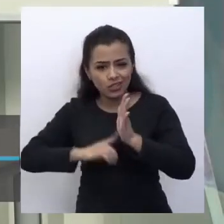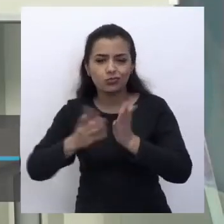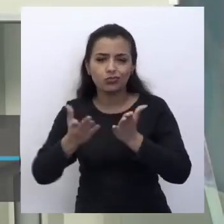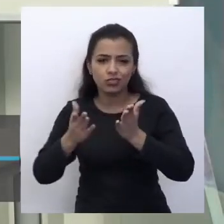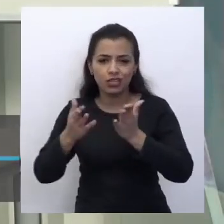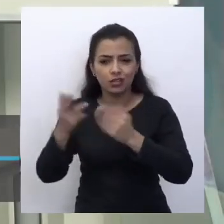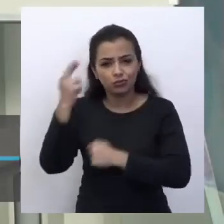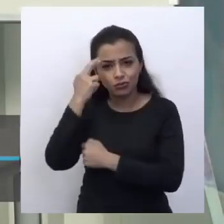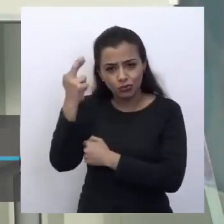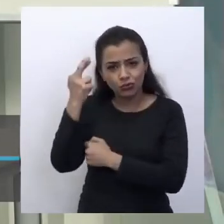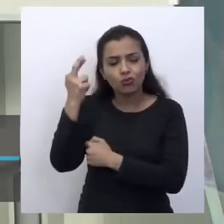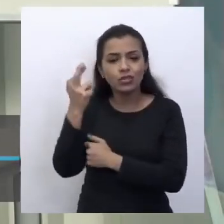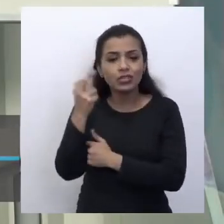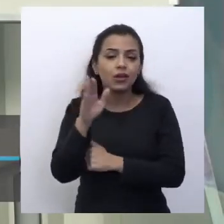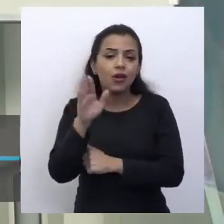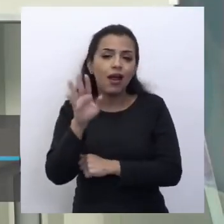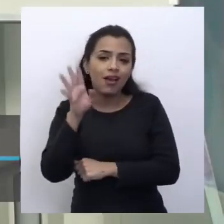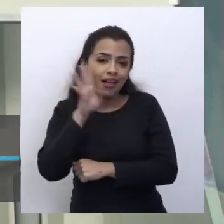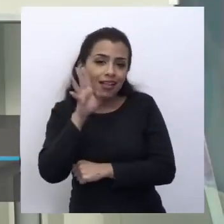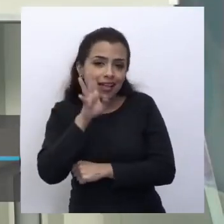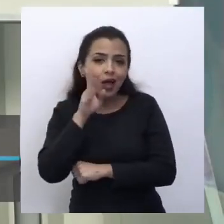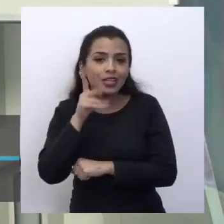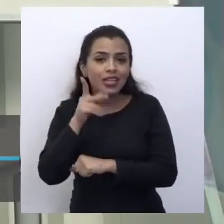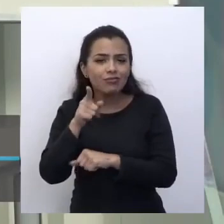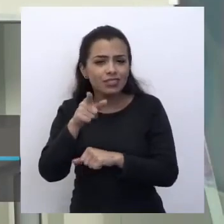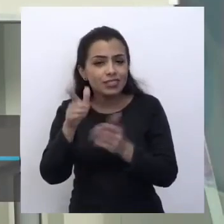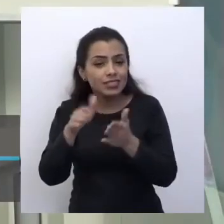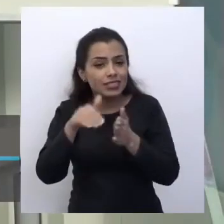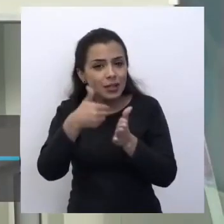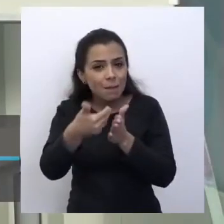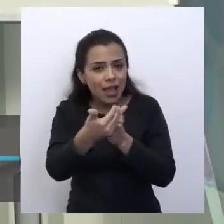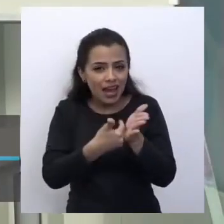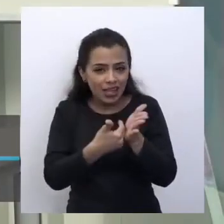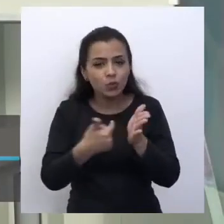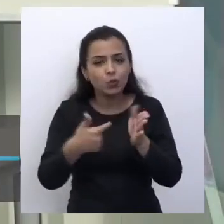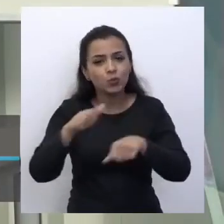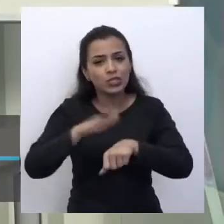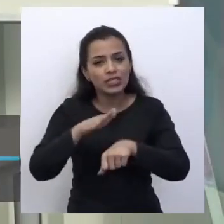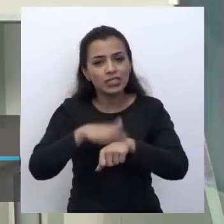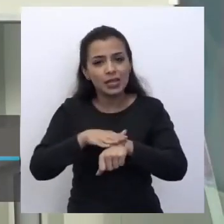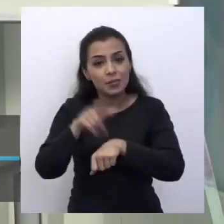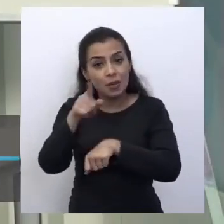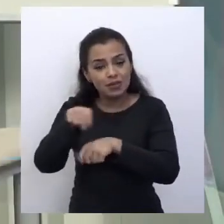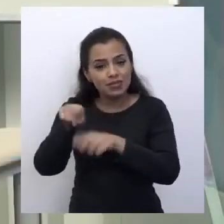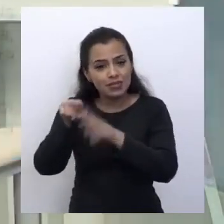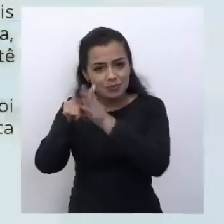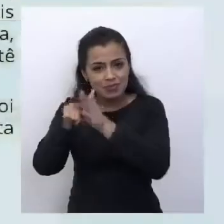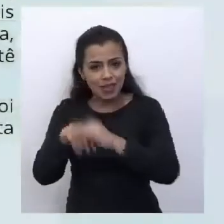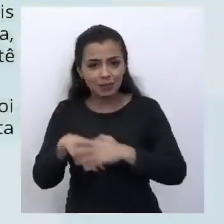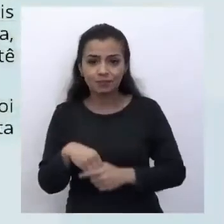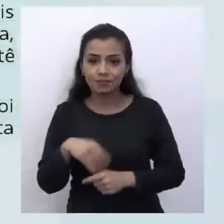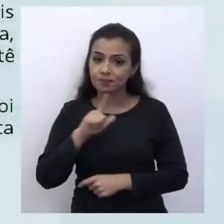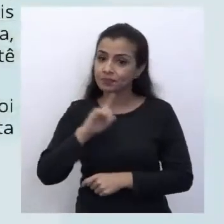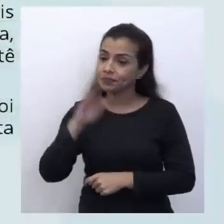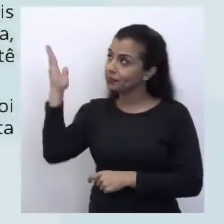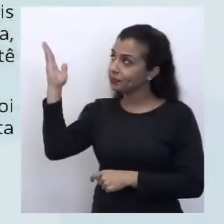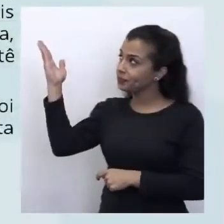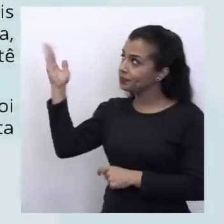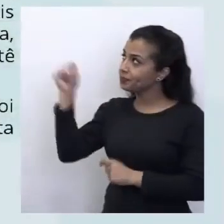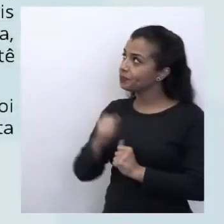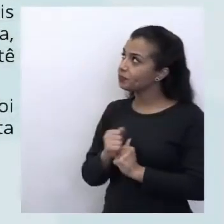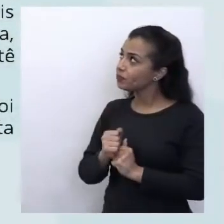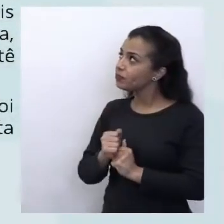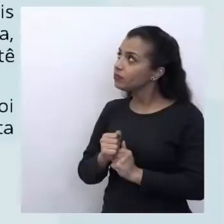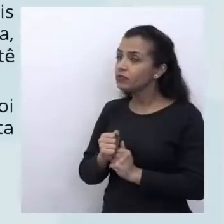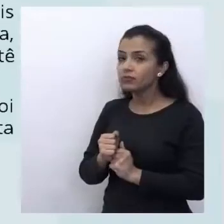gente procurar, uma hora que tiver um tempinho, as peças desses grupos. Vamos lá, o Teatro de Vertigem teve início em